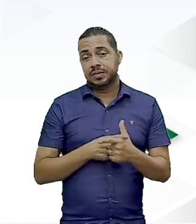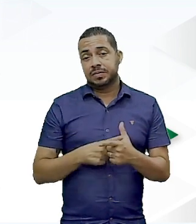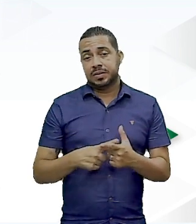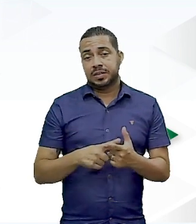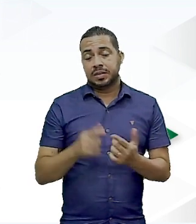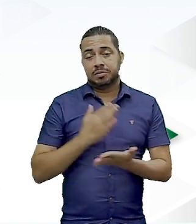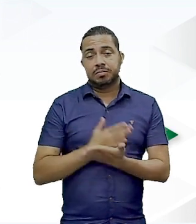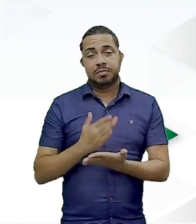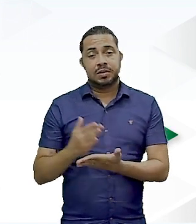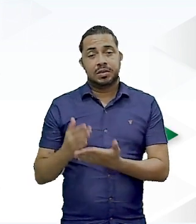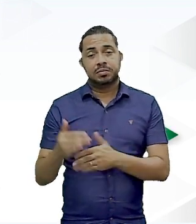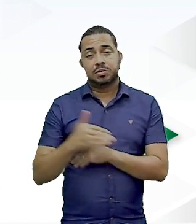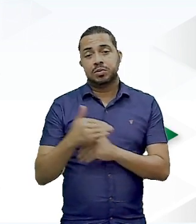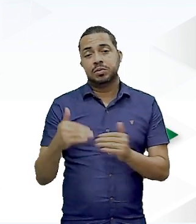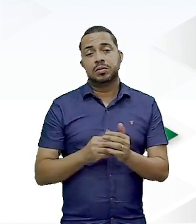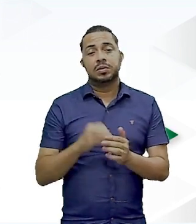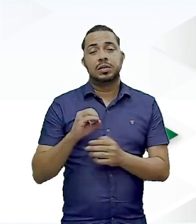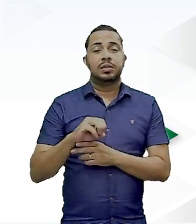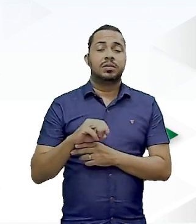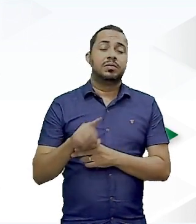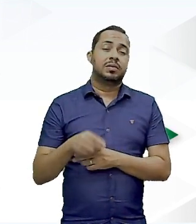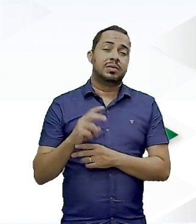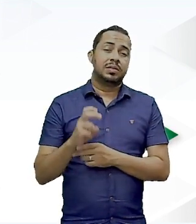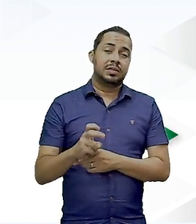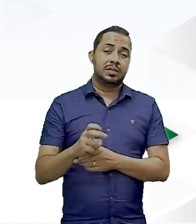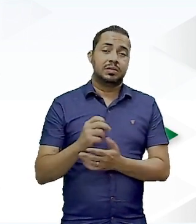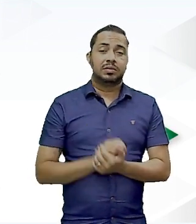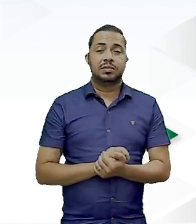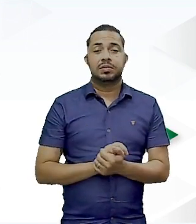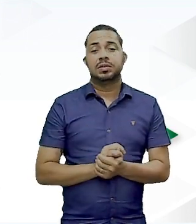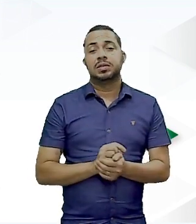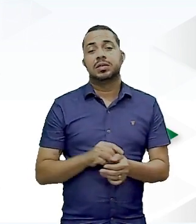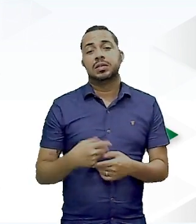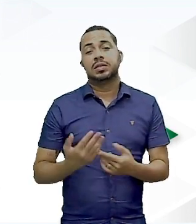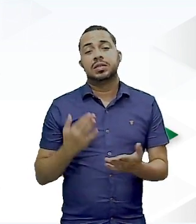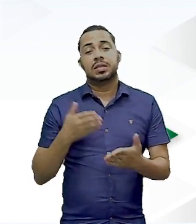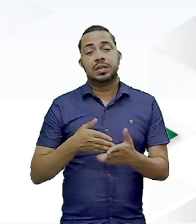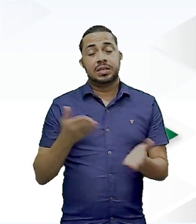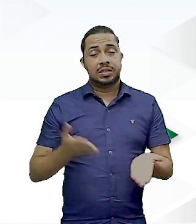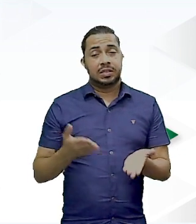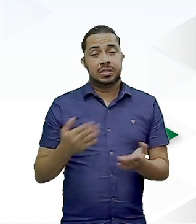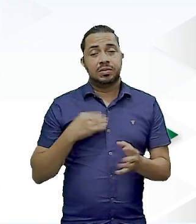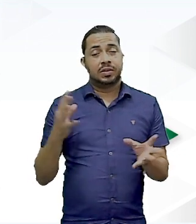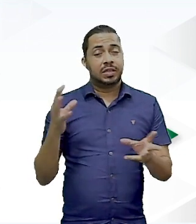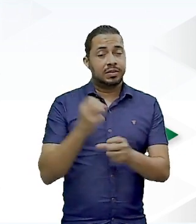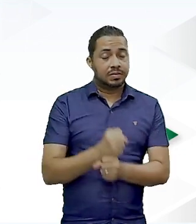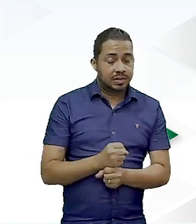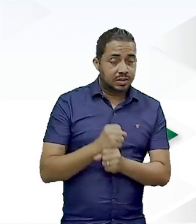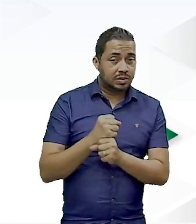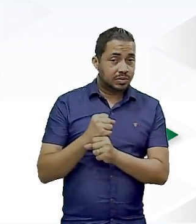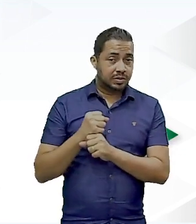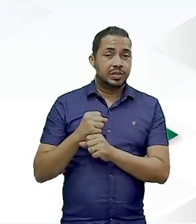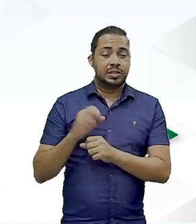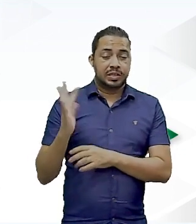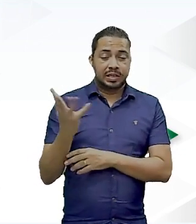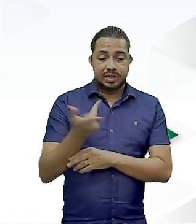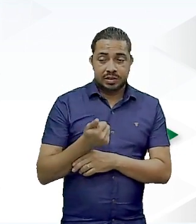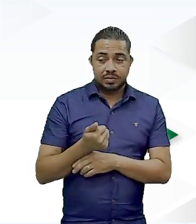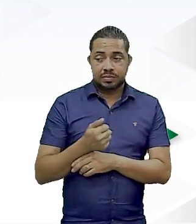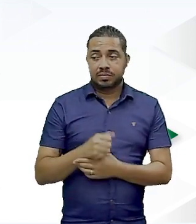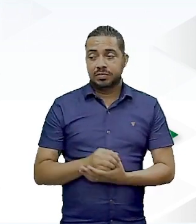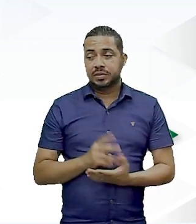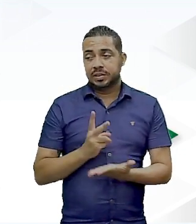a parte pelo todo, 0,5, porque aí é o número decimal. Até aí eu fiz a revisão geral sobre fração? Vamos seguir então